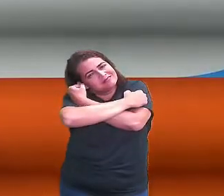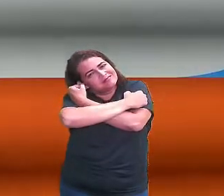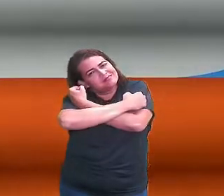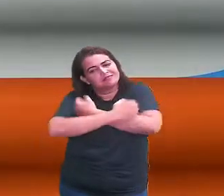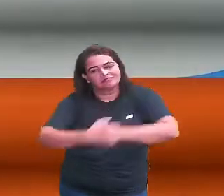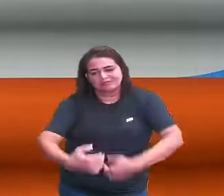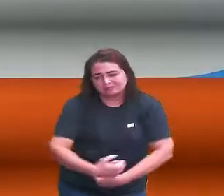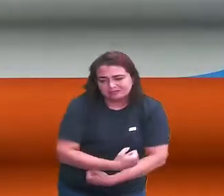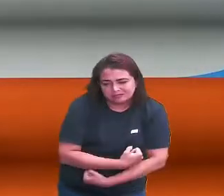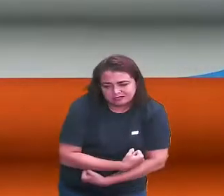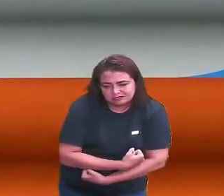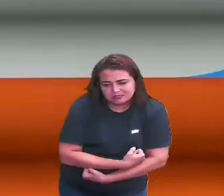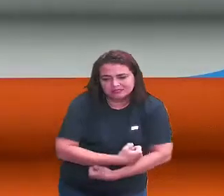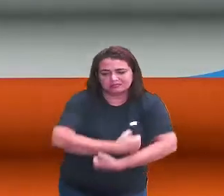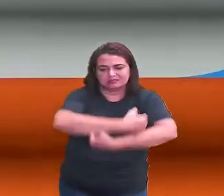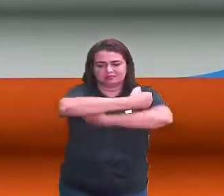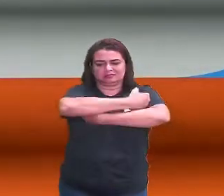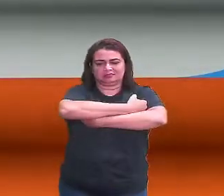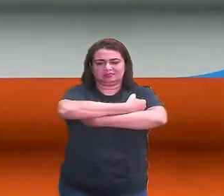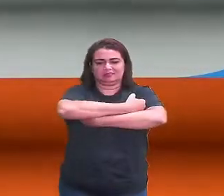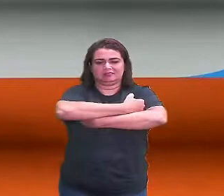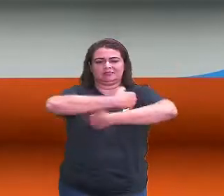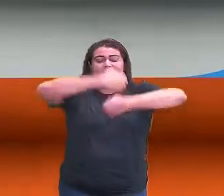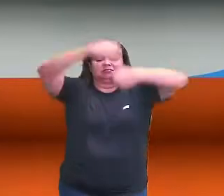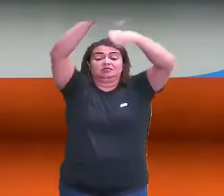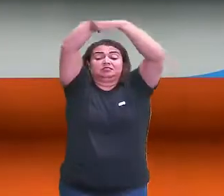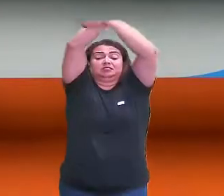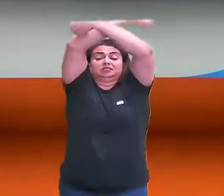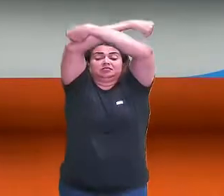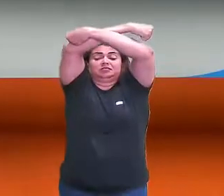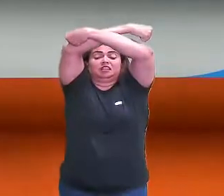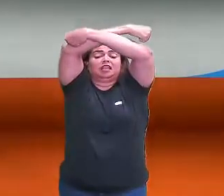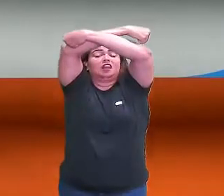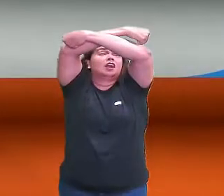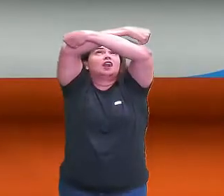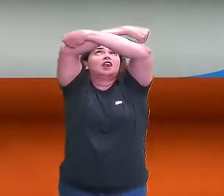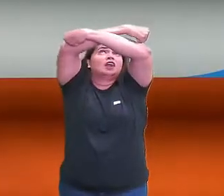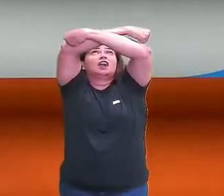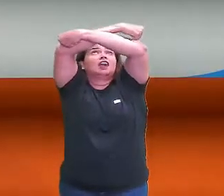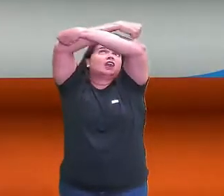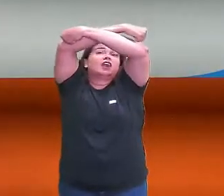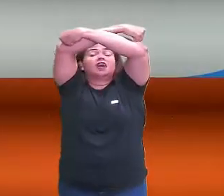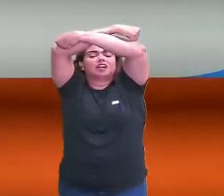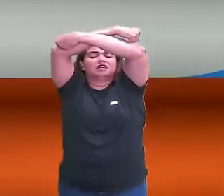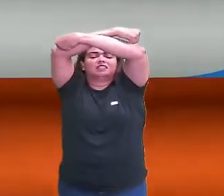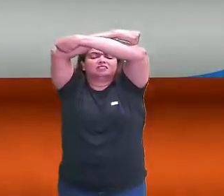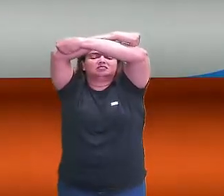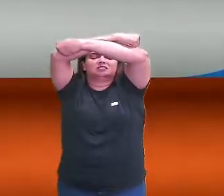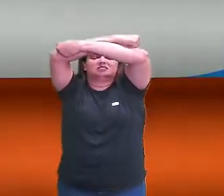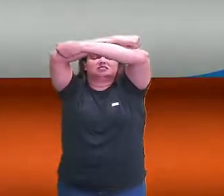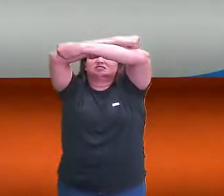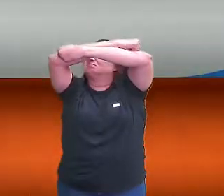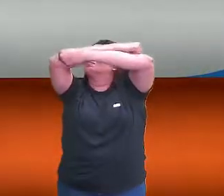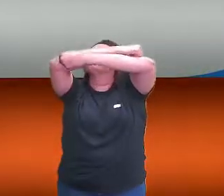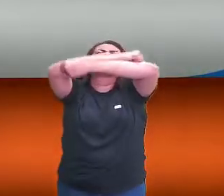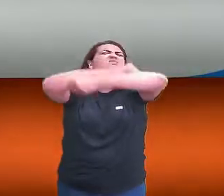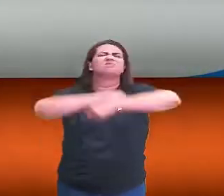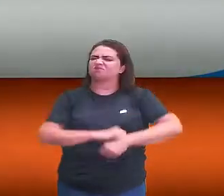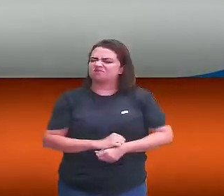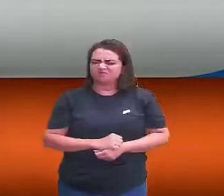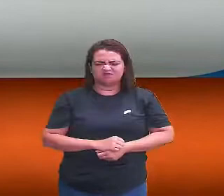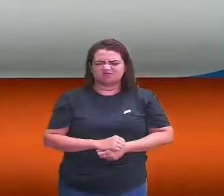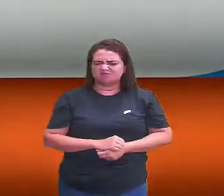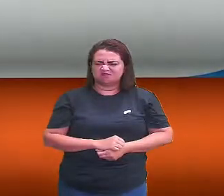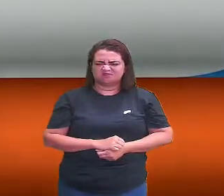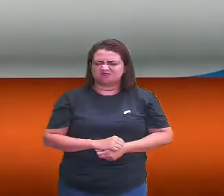Abraçou embaixo, abraçou no meio, abraçou mais alto que conseguiu, mas deu muito errado. E ainda